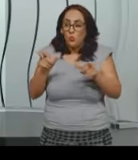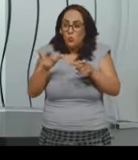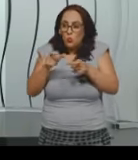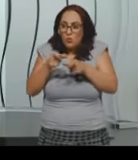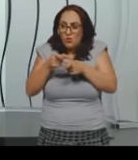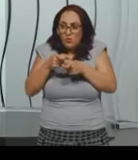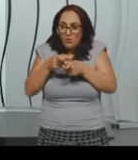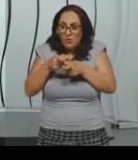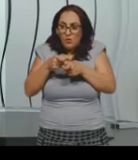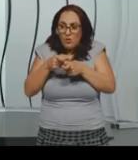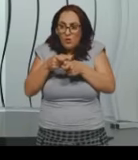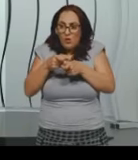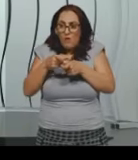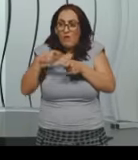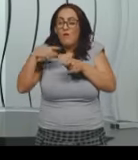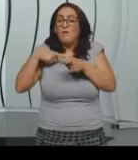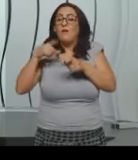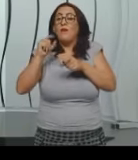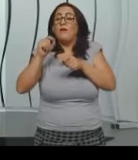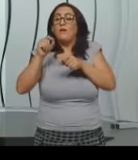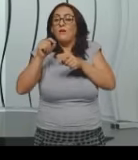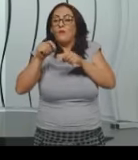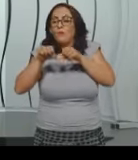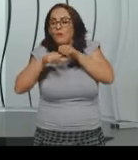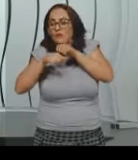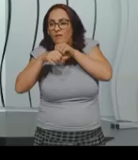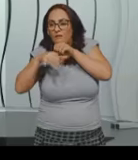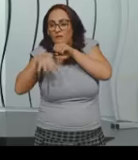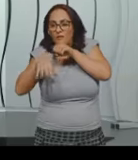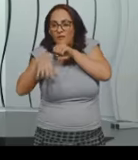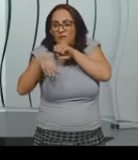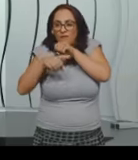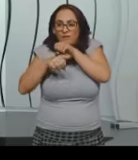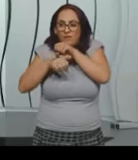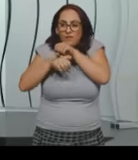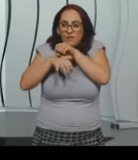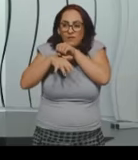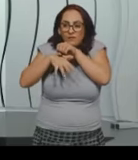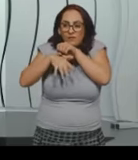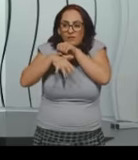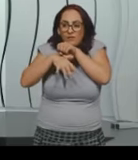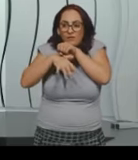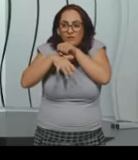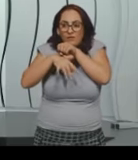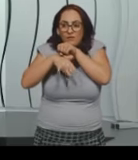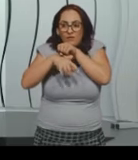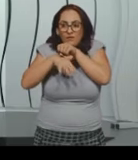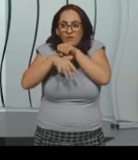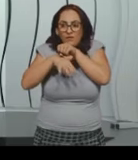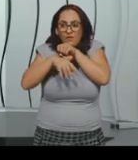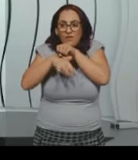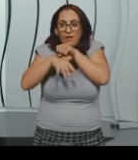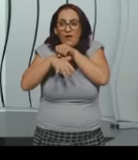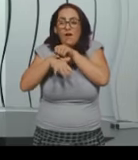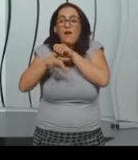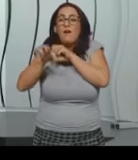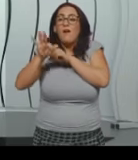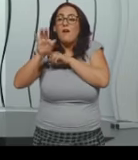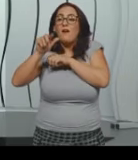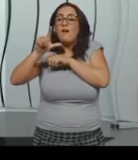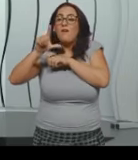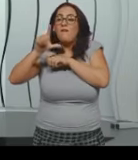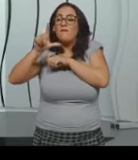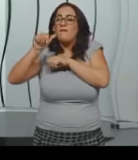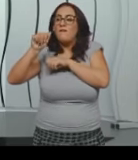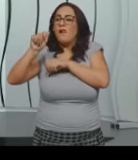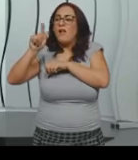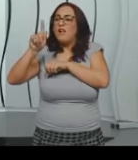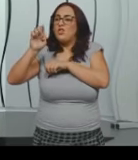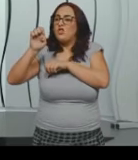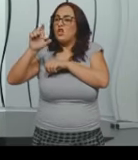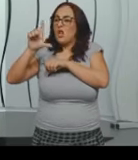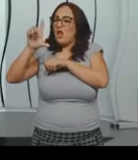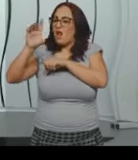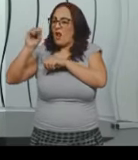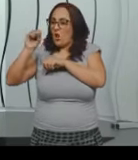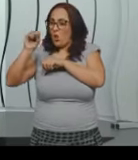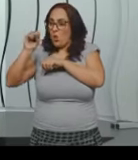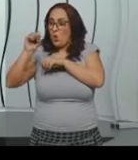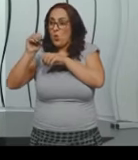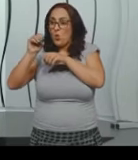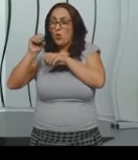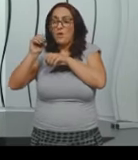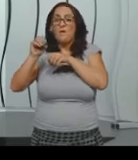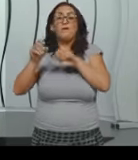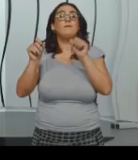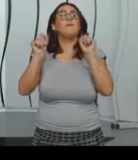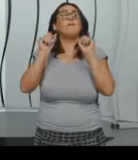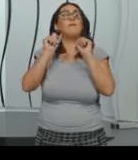vai possuir flagelos, onde esses flagelos vão permitir com que eles se